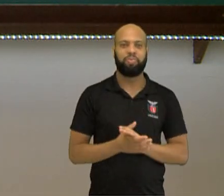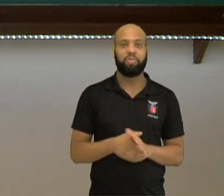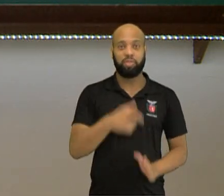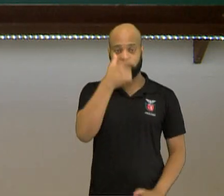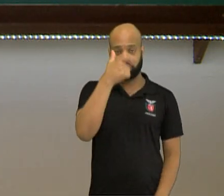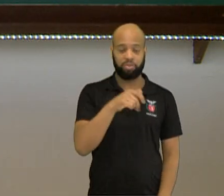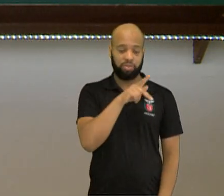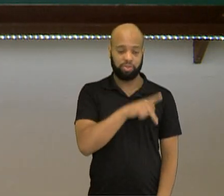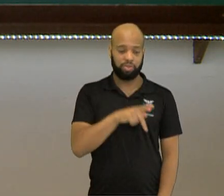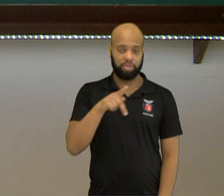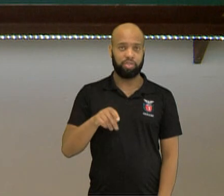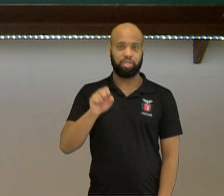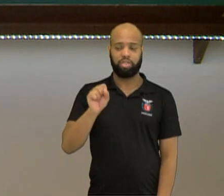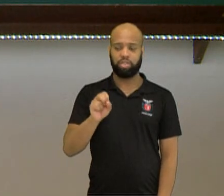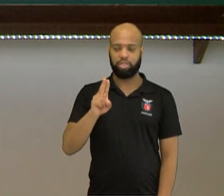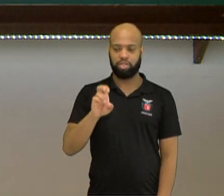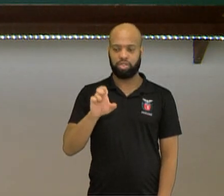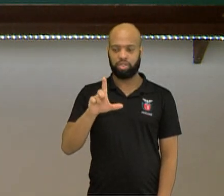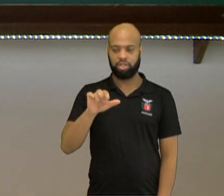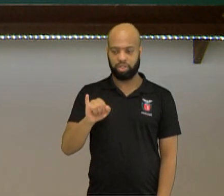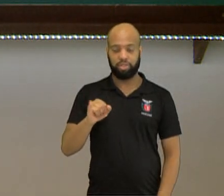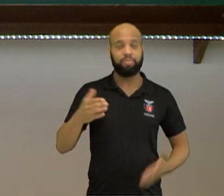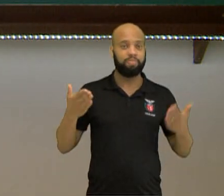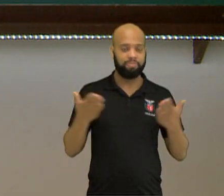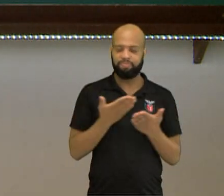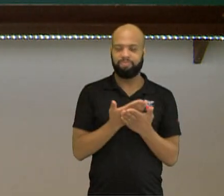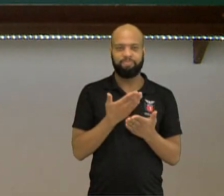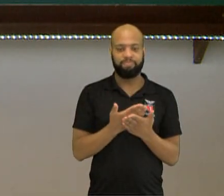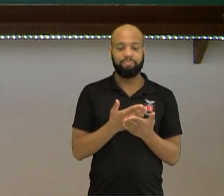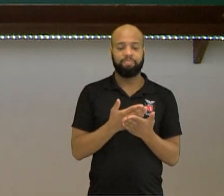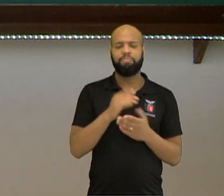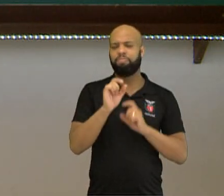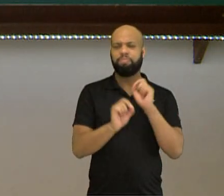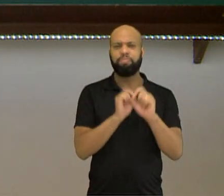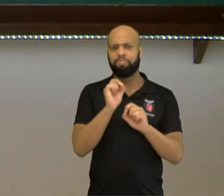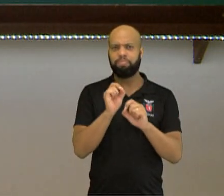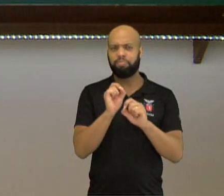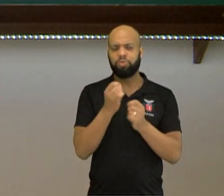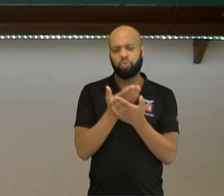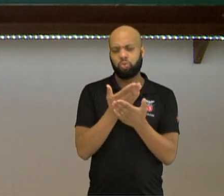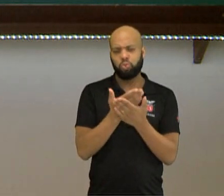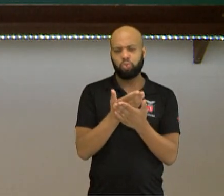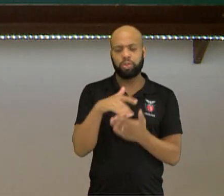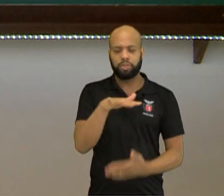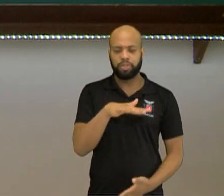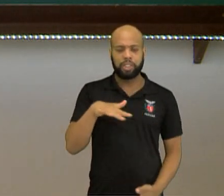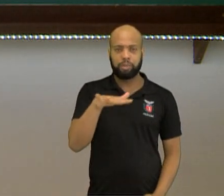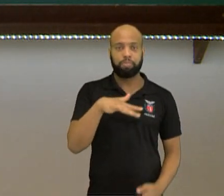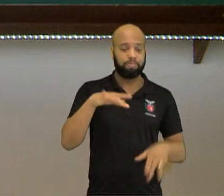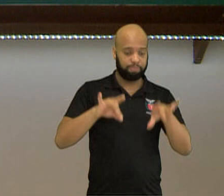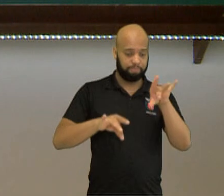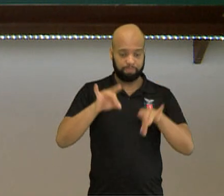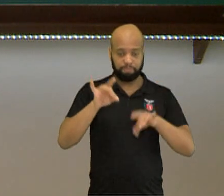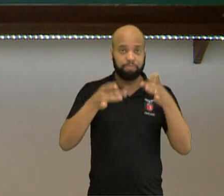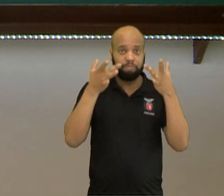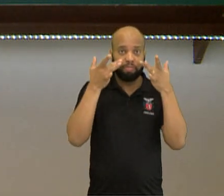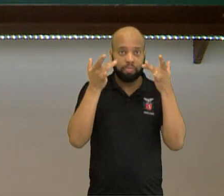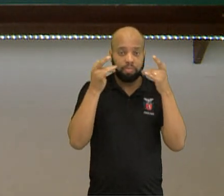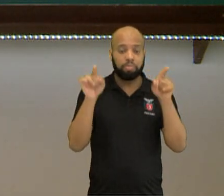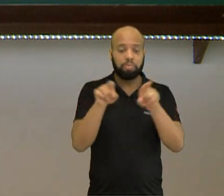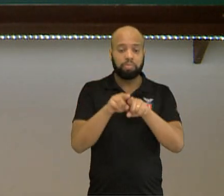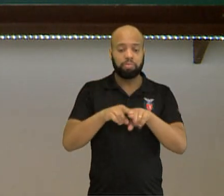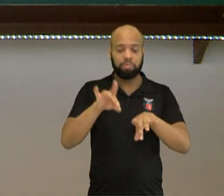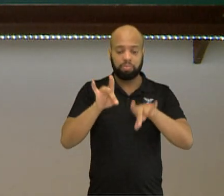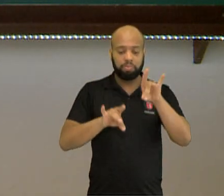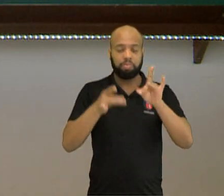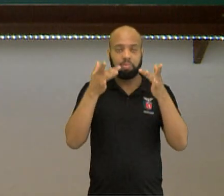sou a professora Sueli e nesta aula vamos trabalhar sobre o espaço cênico do teatro e o